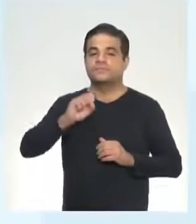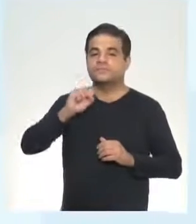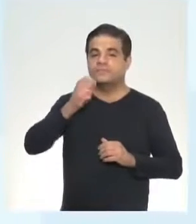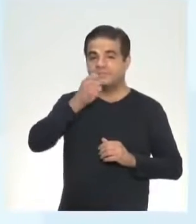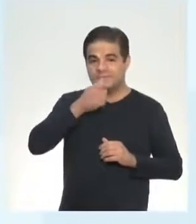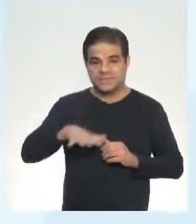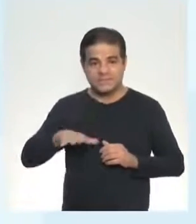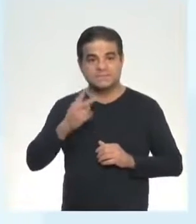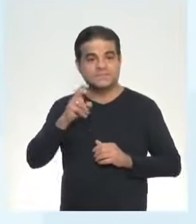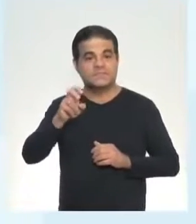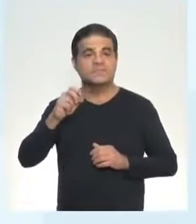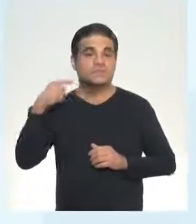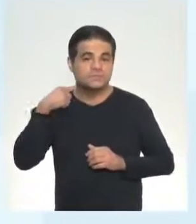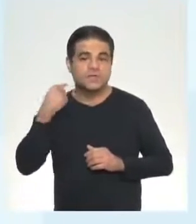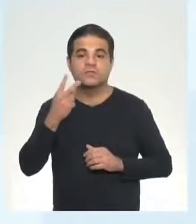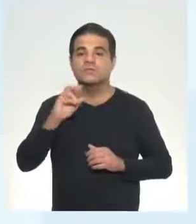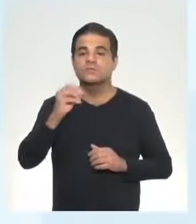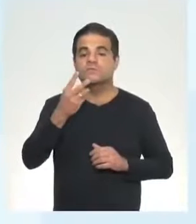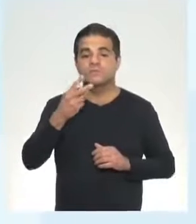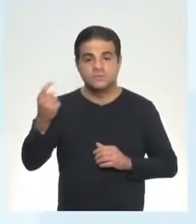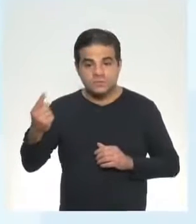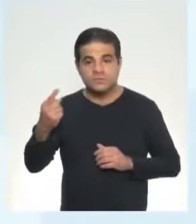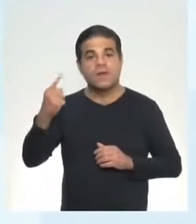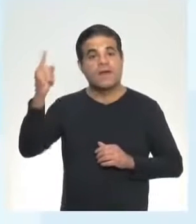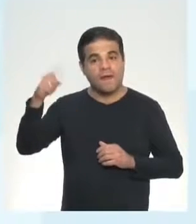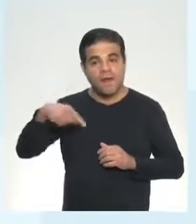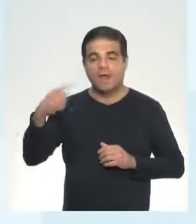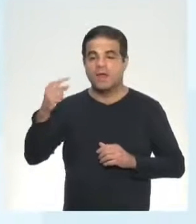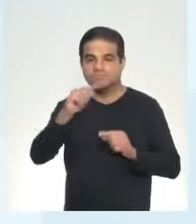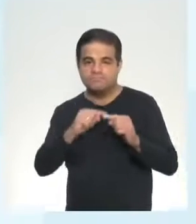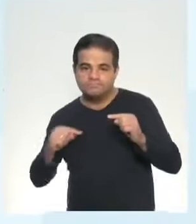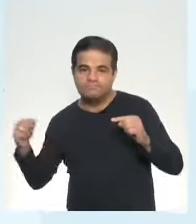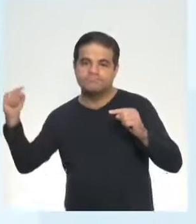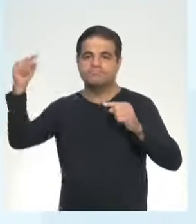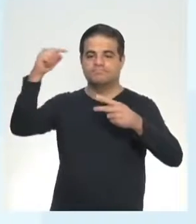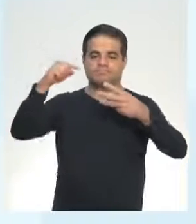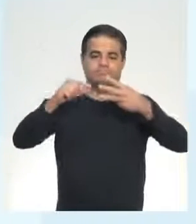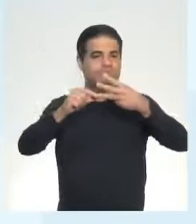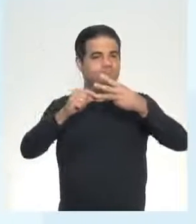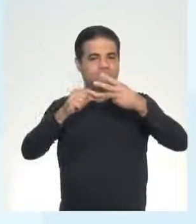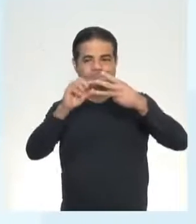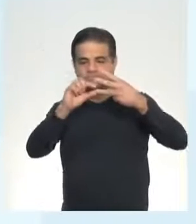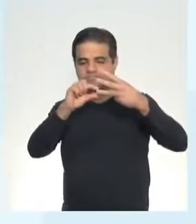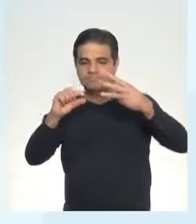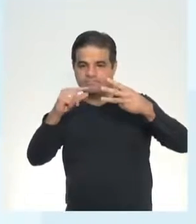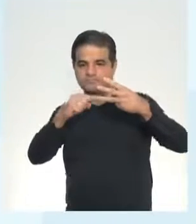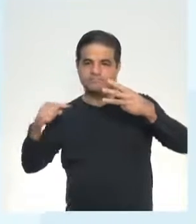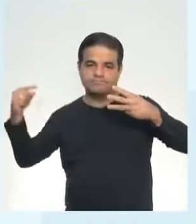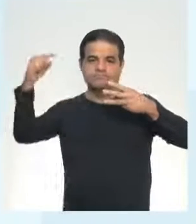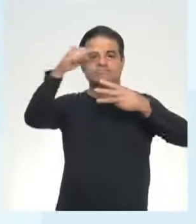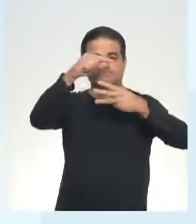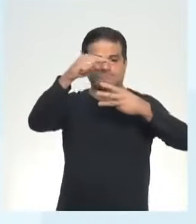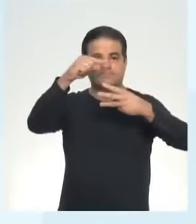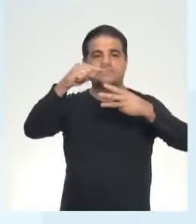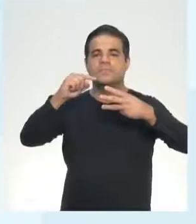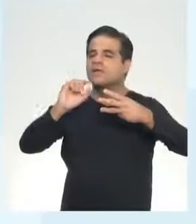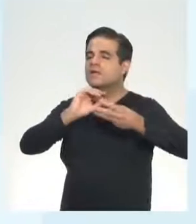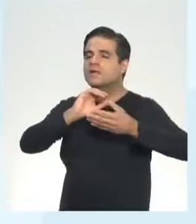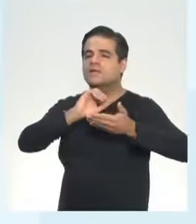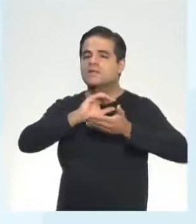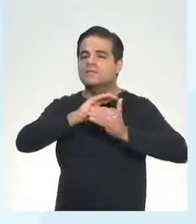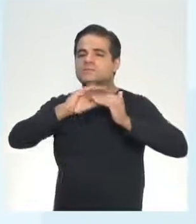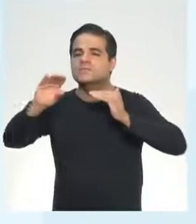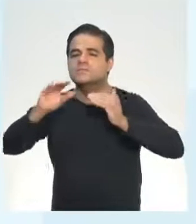de maio de 2021, deveria ser a primeira linha, certo? Depois, a quem é direcionada a carta? A